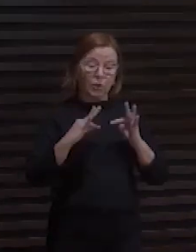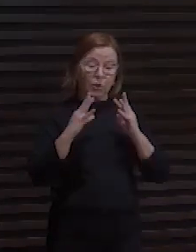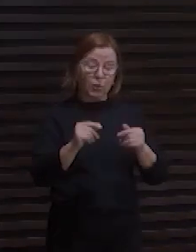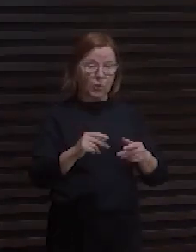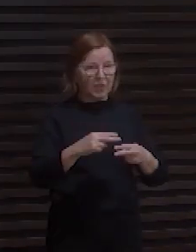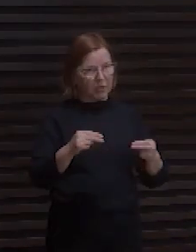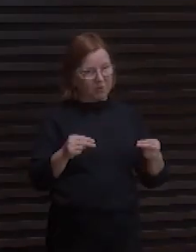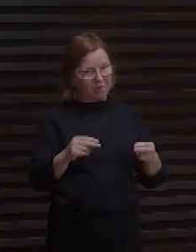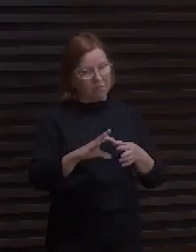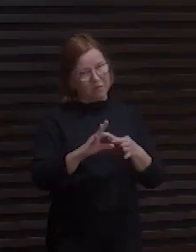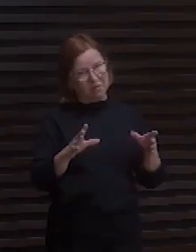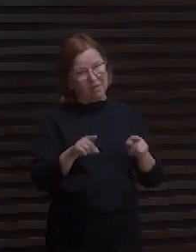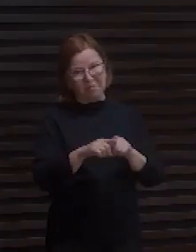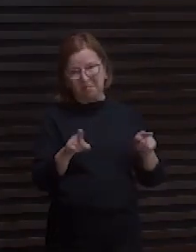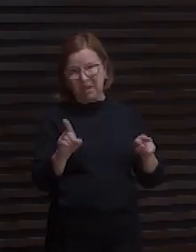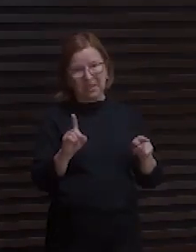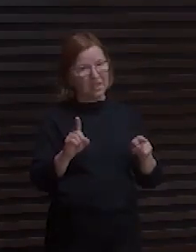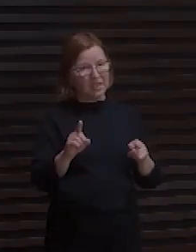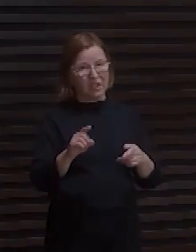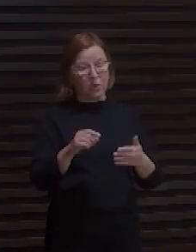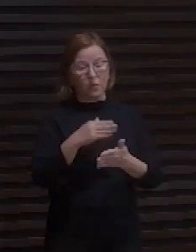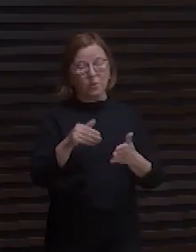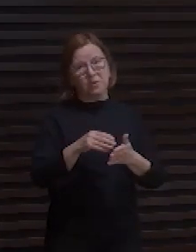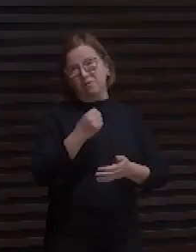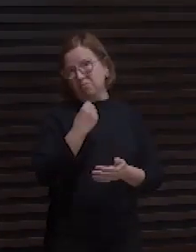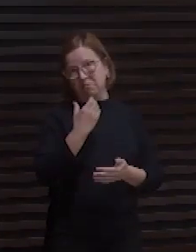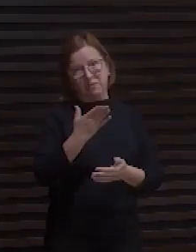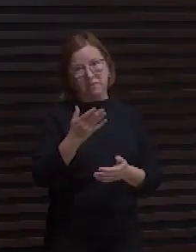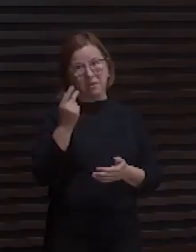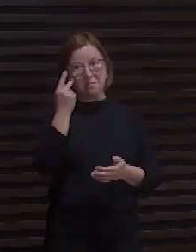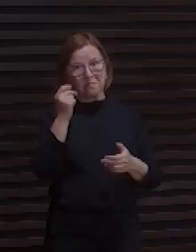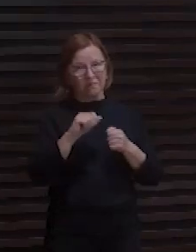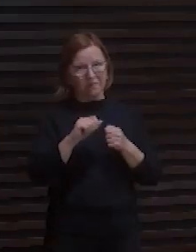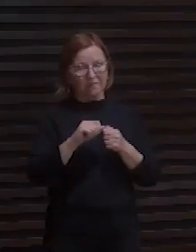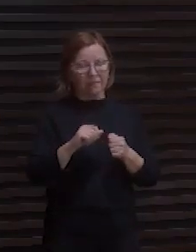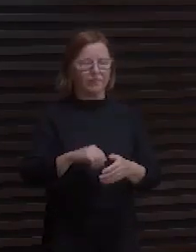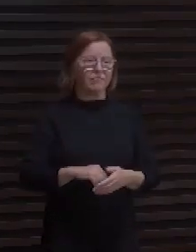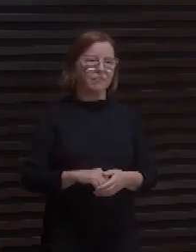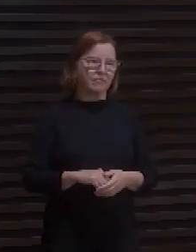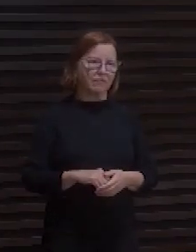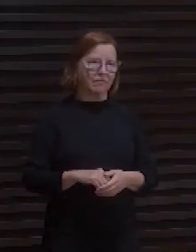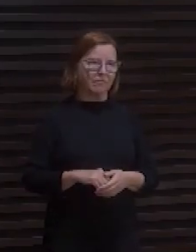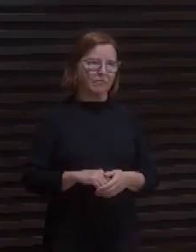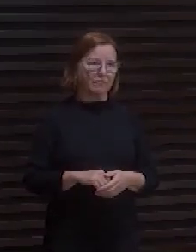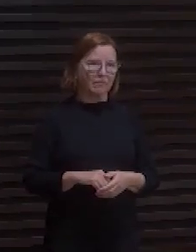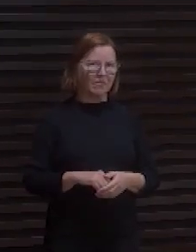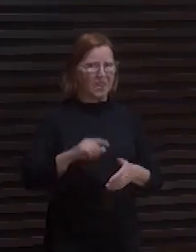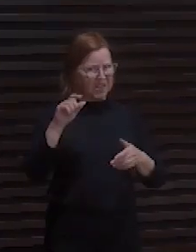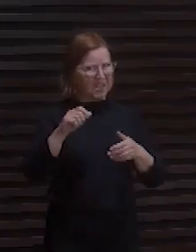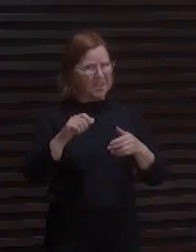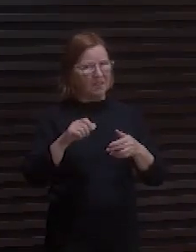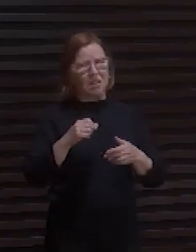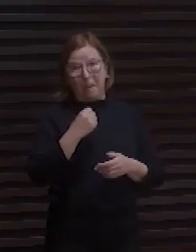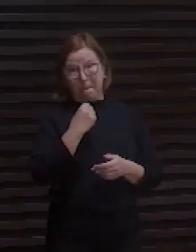mas nem todas convém eu fazer. Então, é algo benéfico para mim